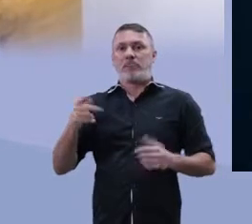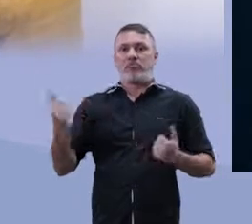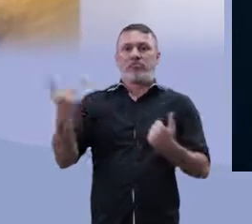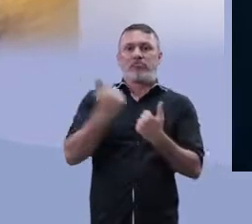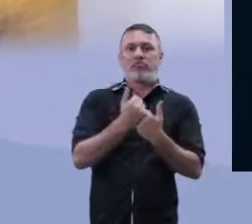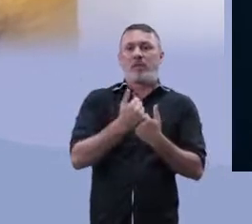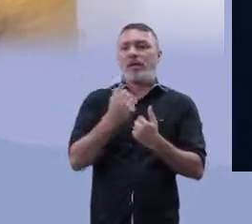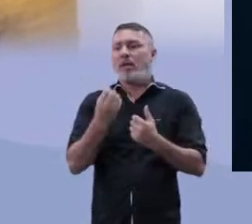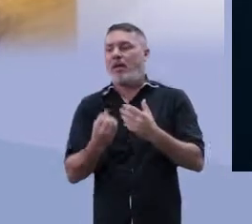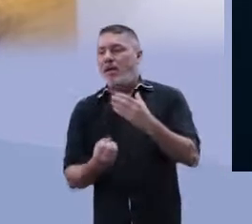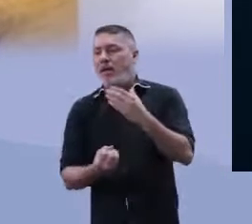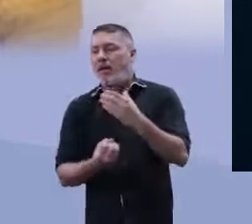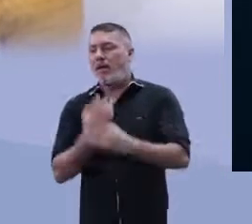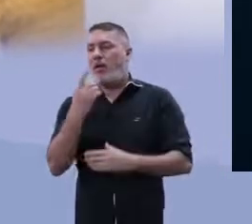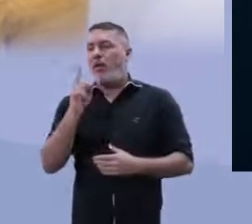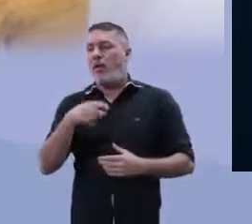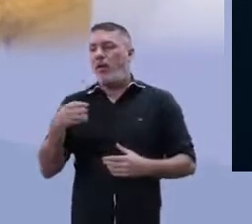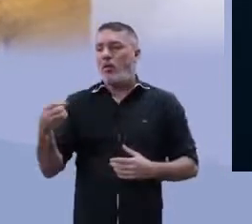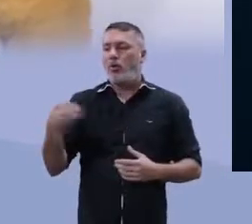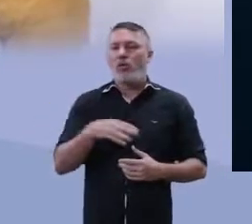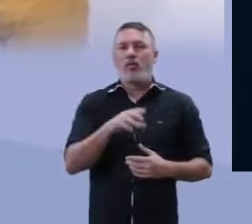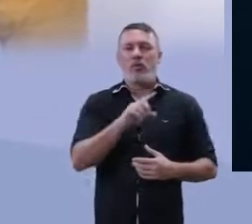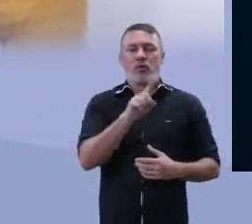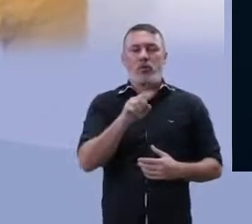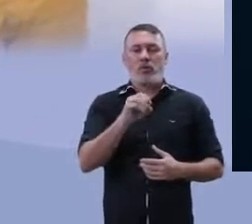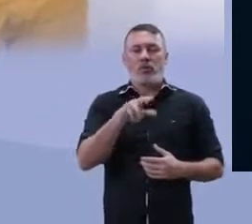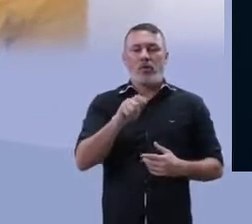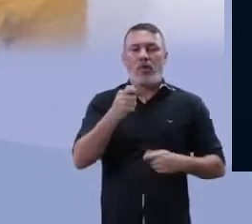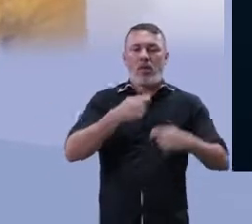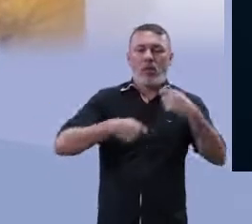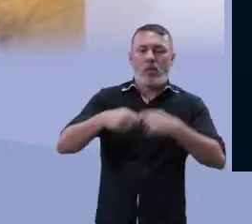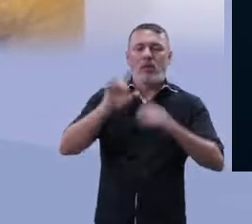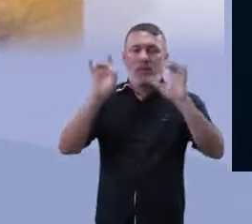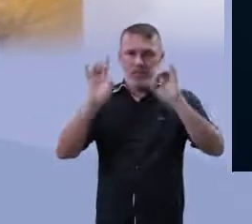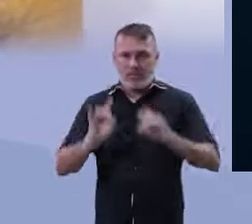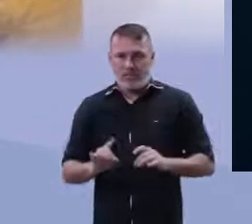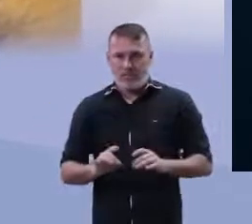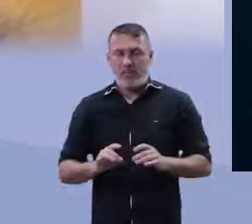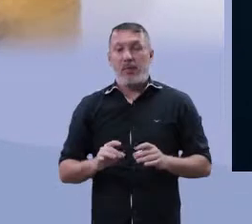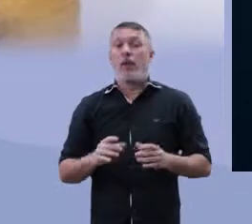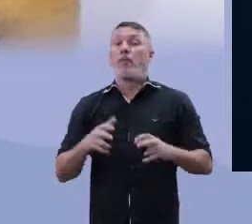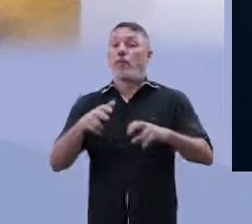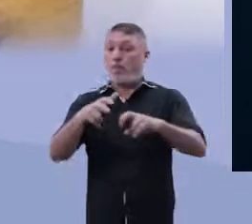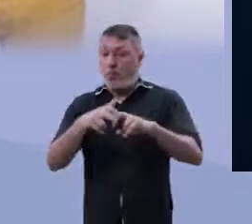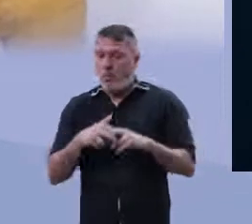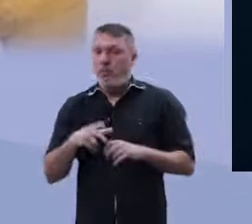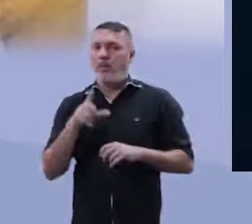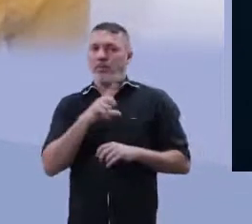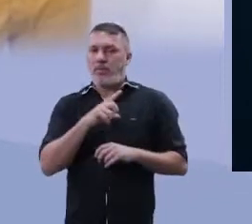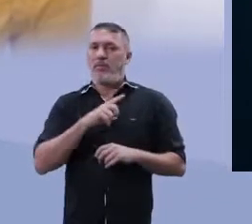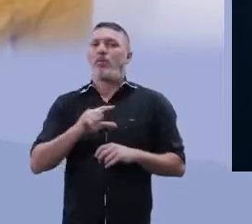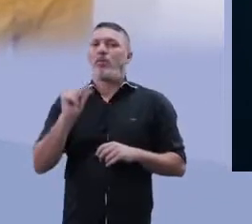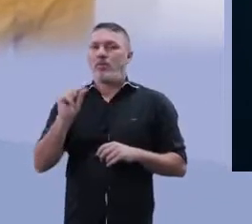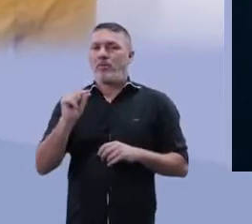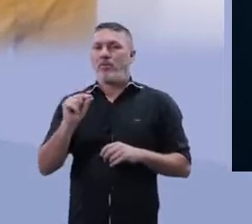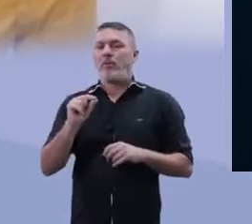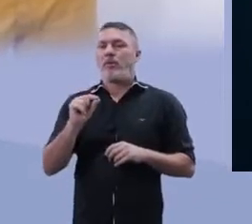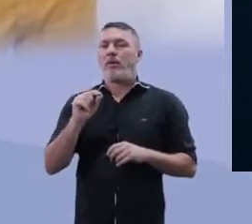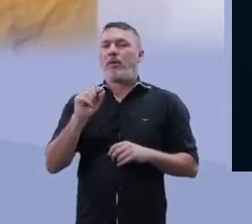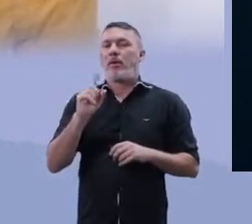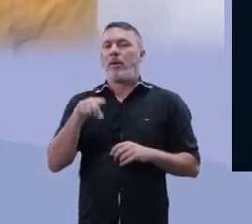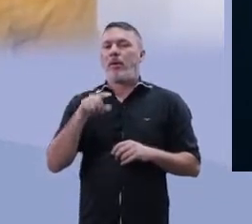né, com a criação das chamadas zonas econômicas especiais. E aí, com isso, né, nós tivemos aí